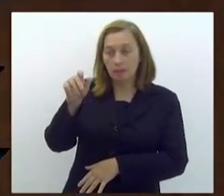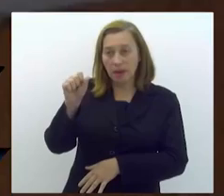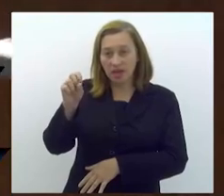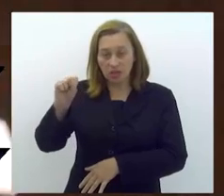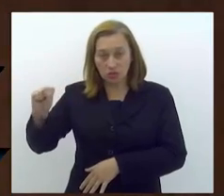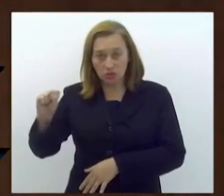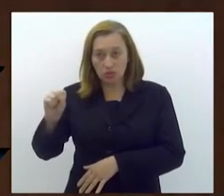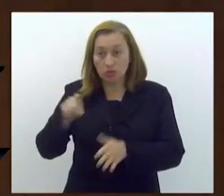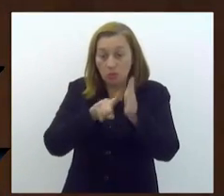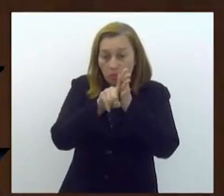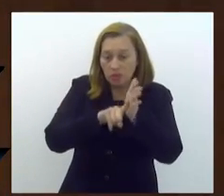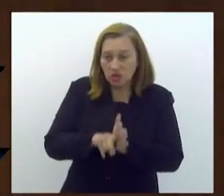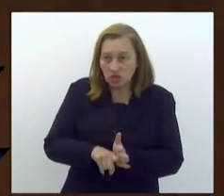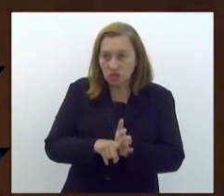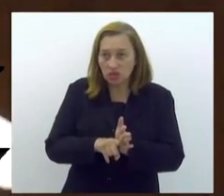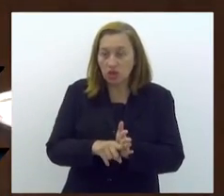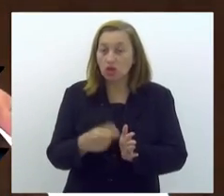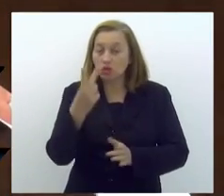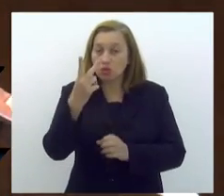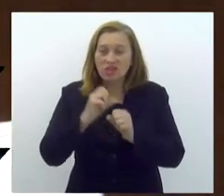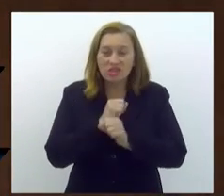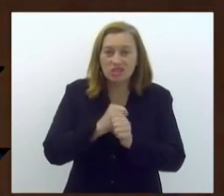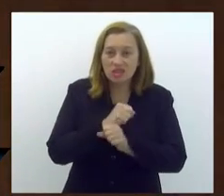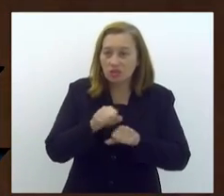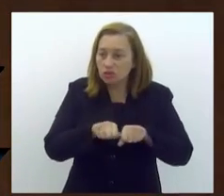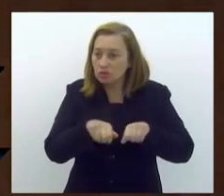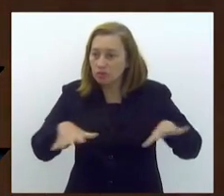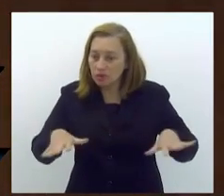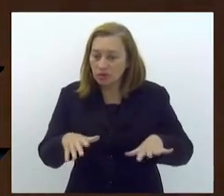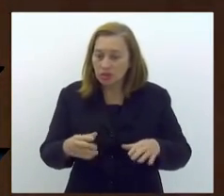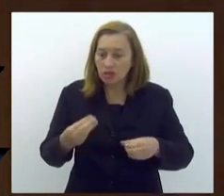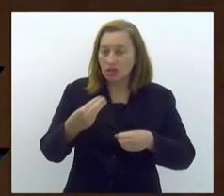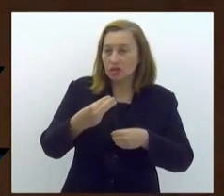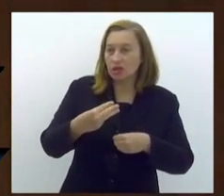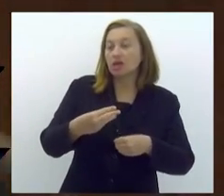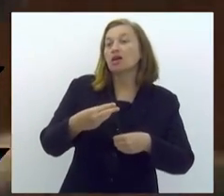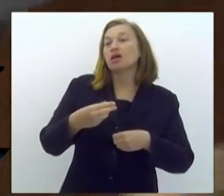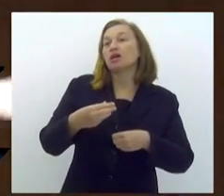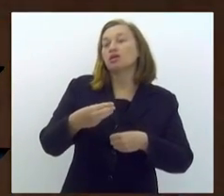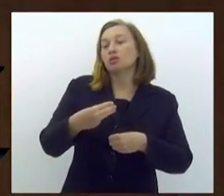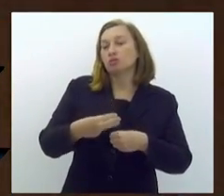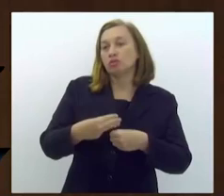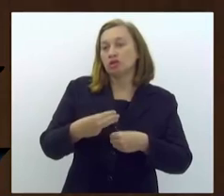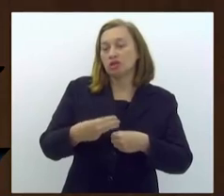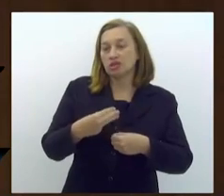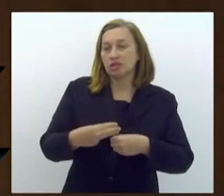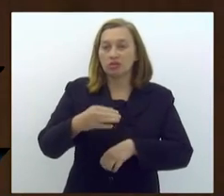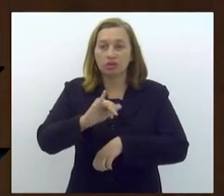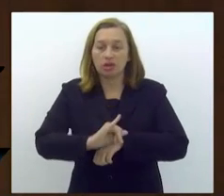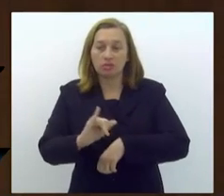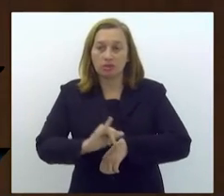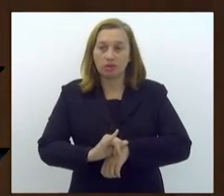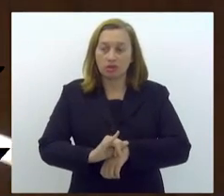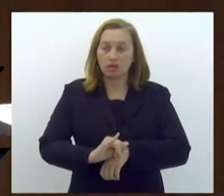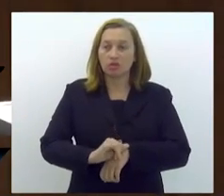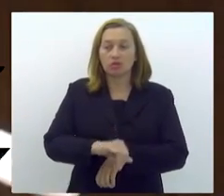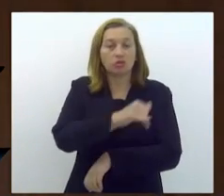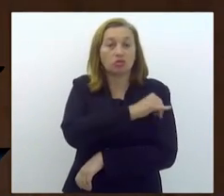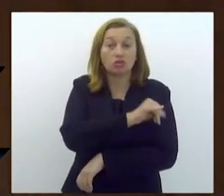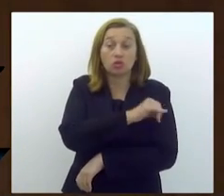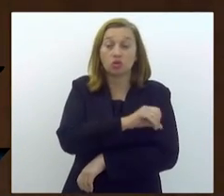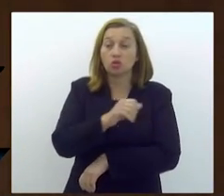após dois anos de pandemia aqui a capital do Rio de Janeiro aumentou o número de pessoas em